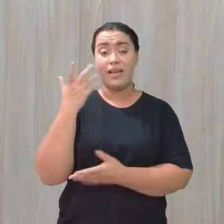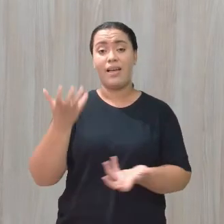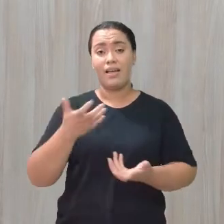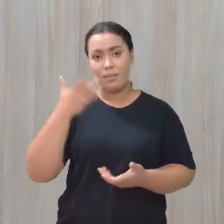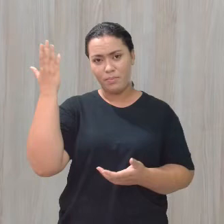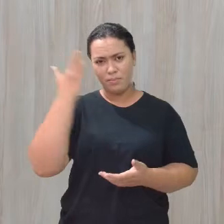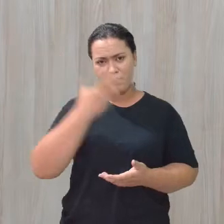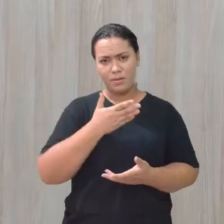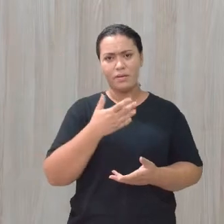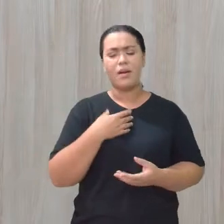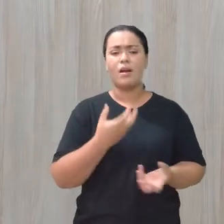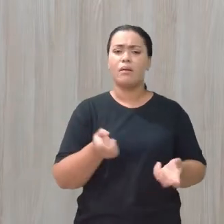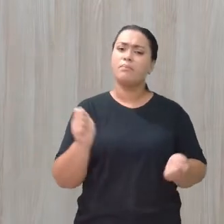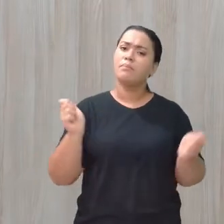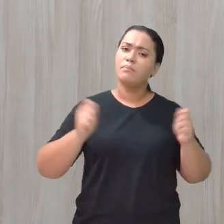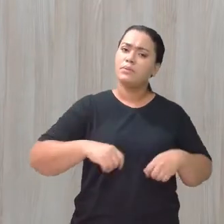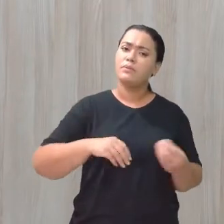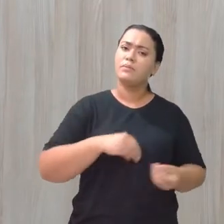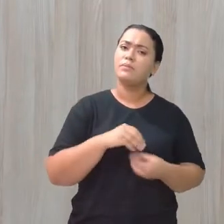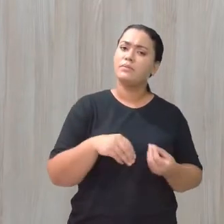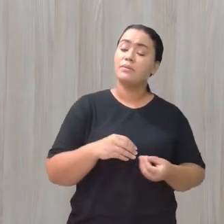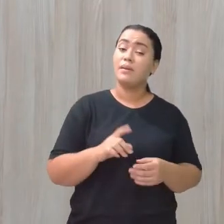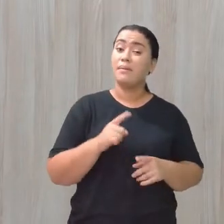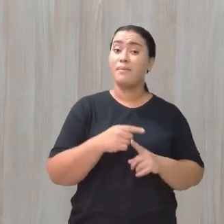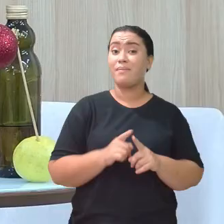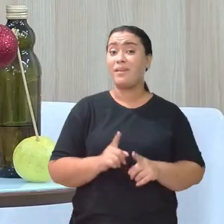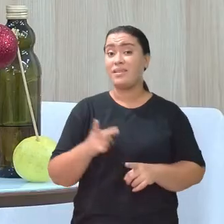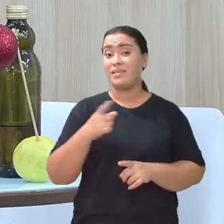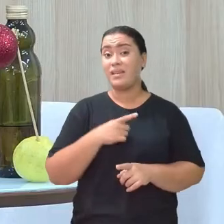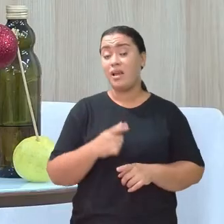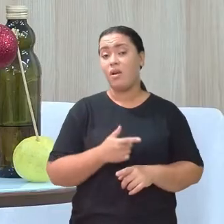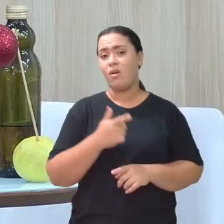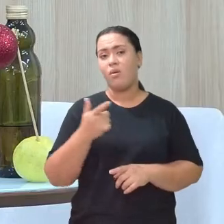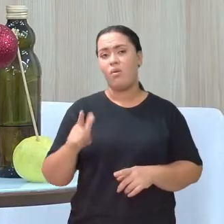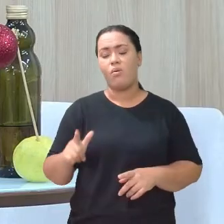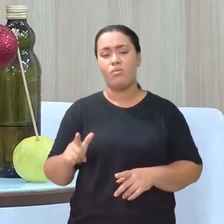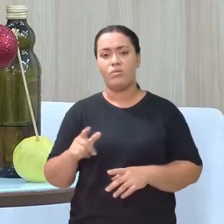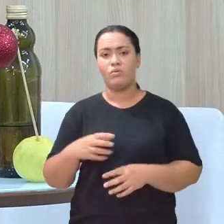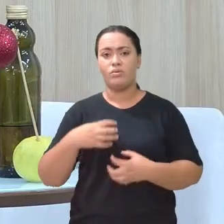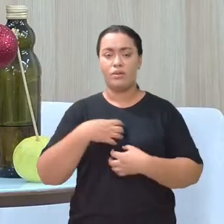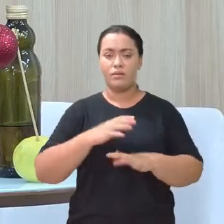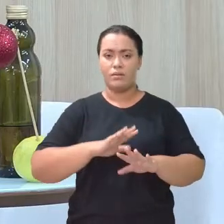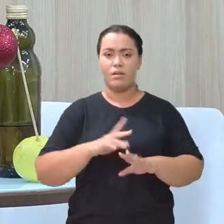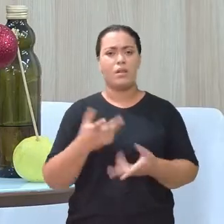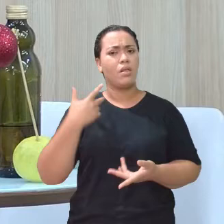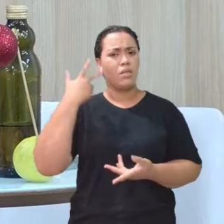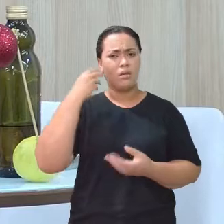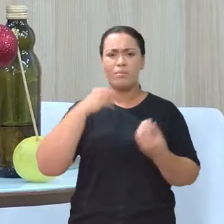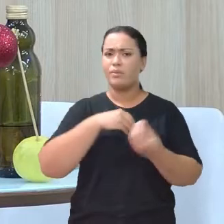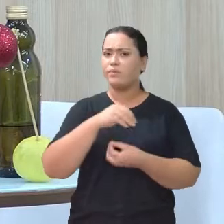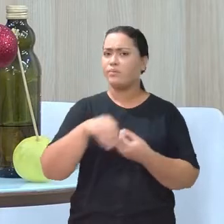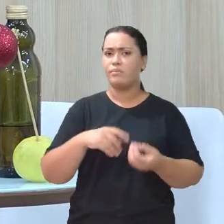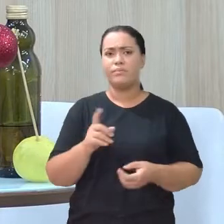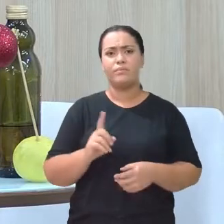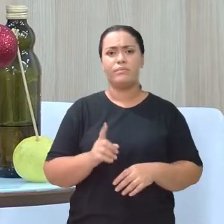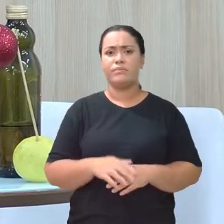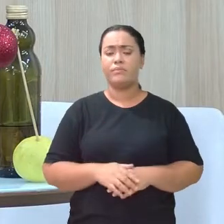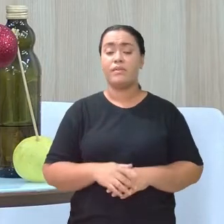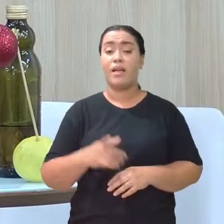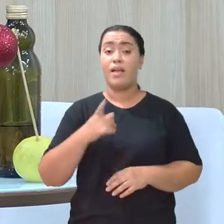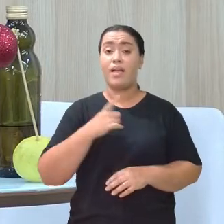que conseguem misturar, professora. Será? Através de outros mecanismos. Mas, assim, normalmente elas não se misturam até